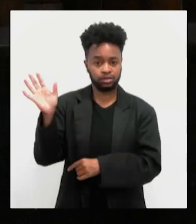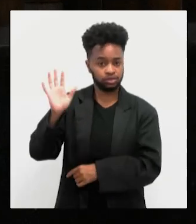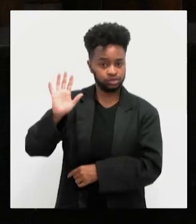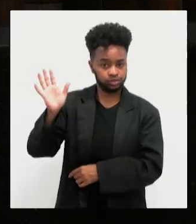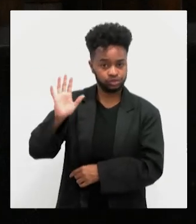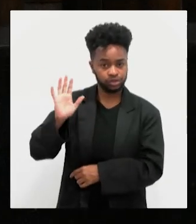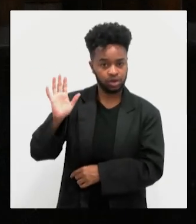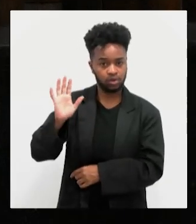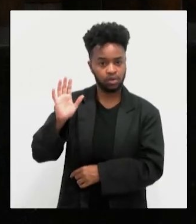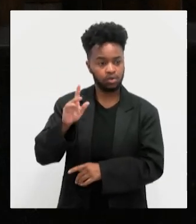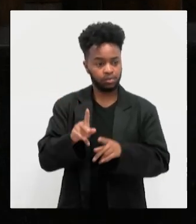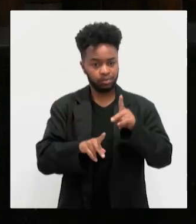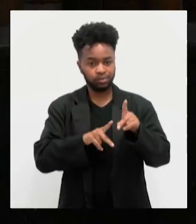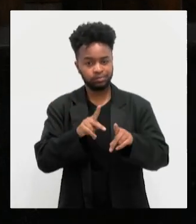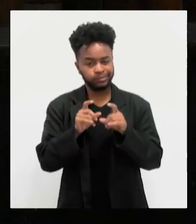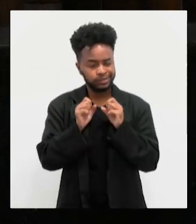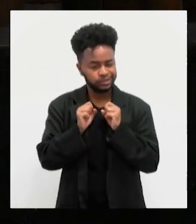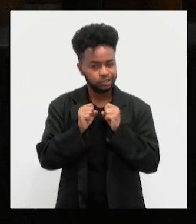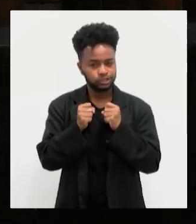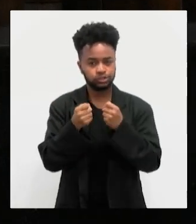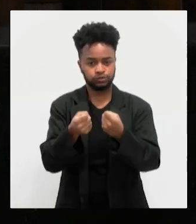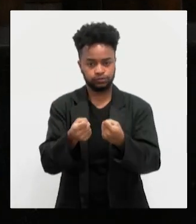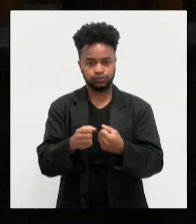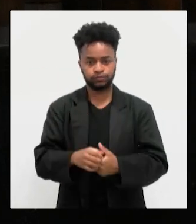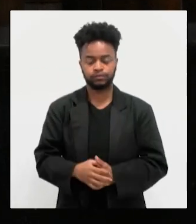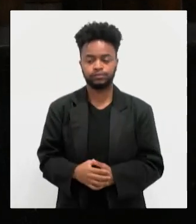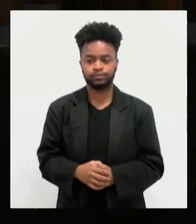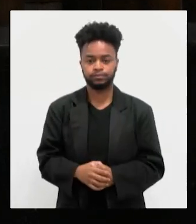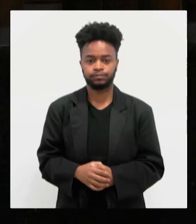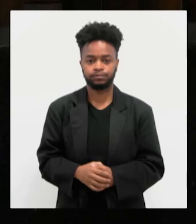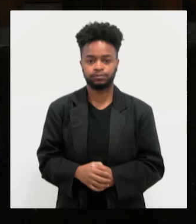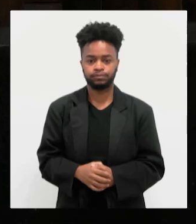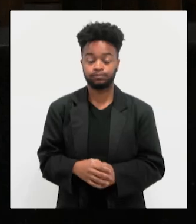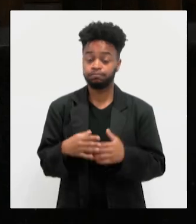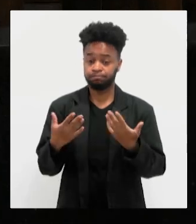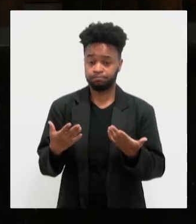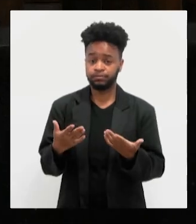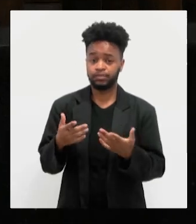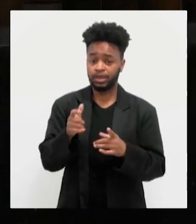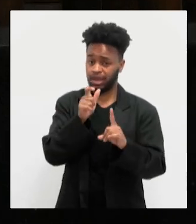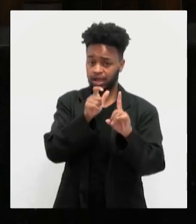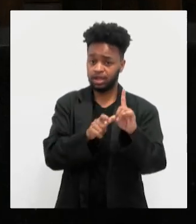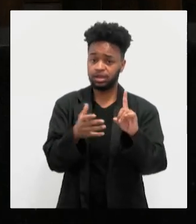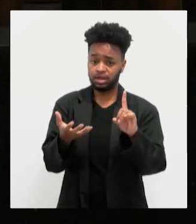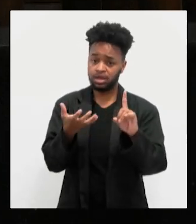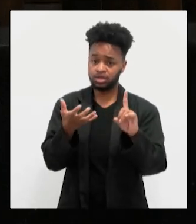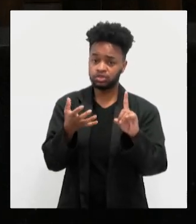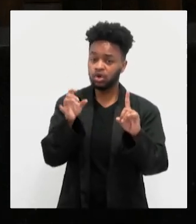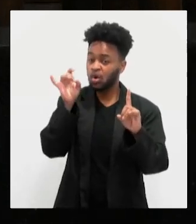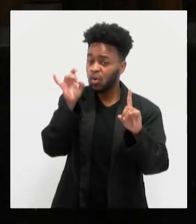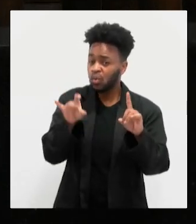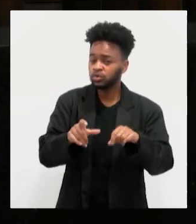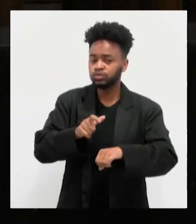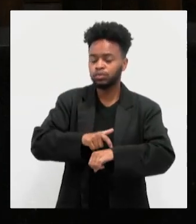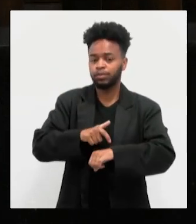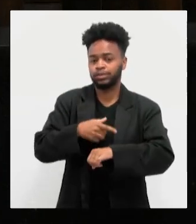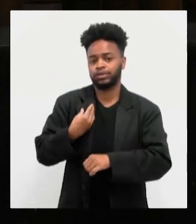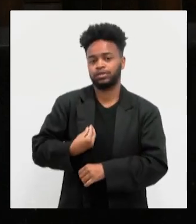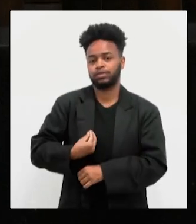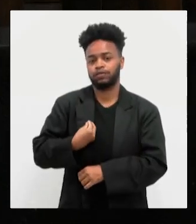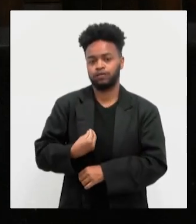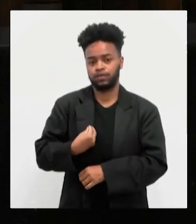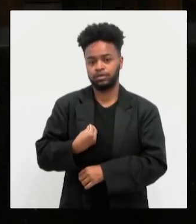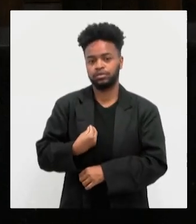a população foi com grande dificuldade. Então, ele quis, até o último suspiro da sua vida,